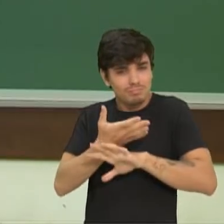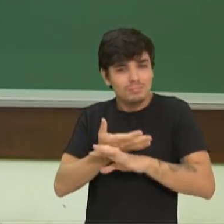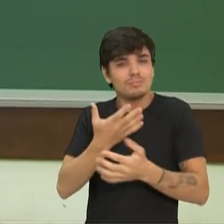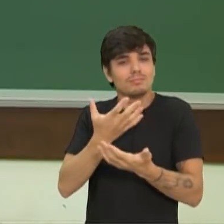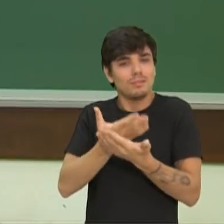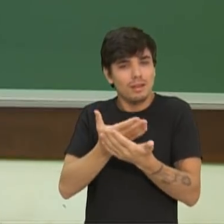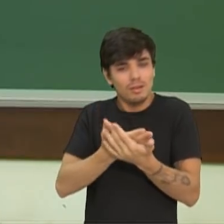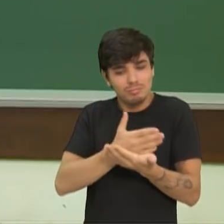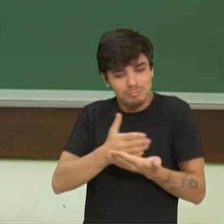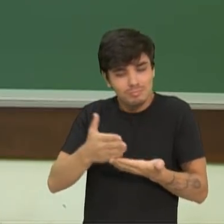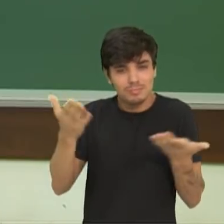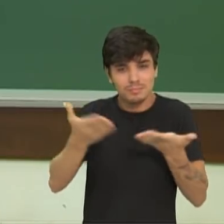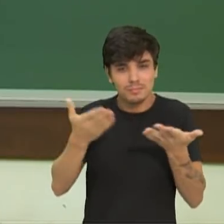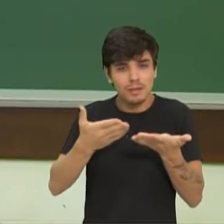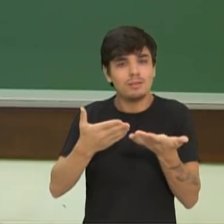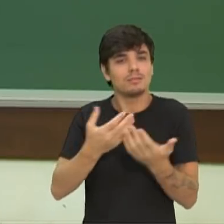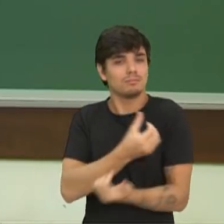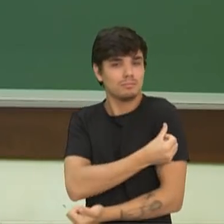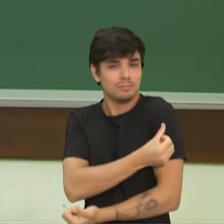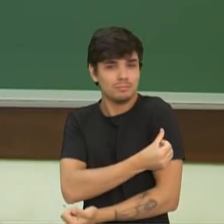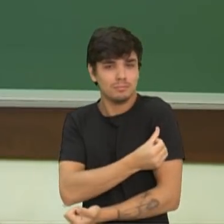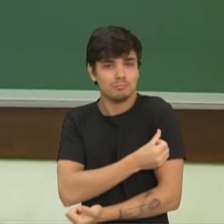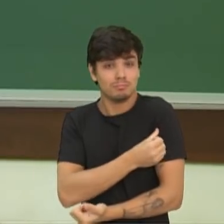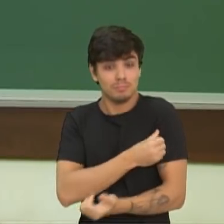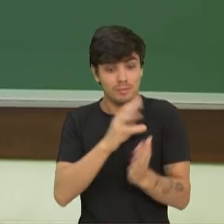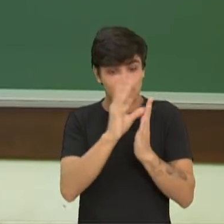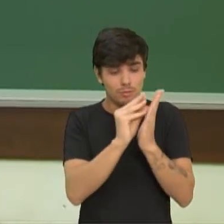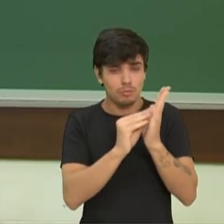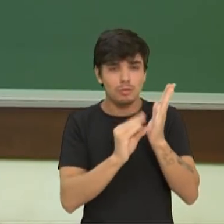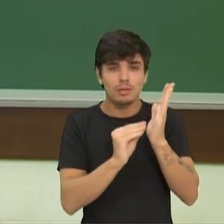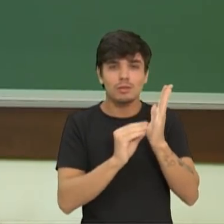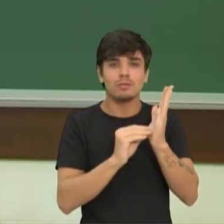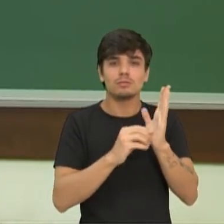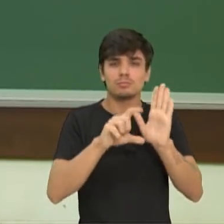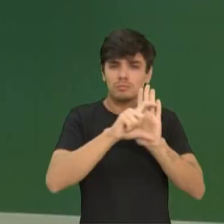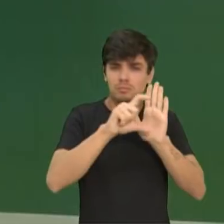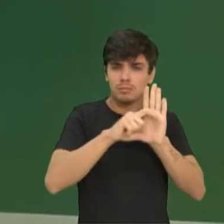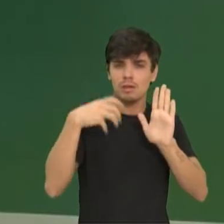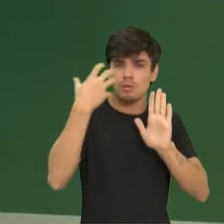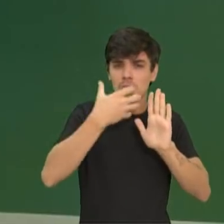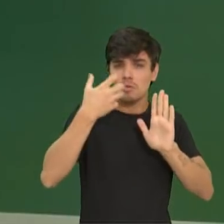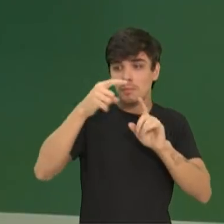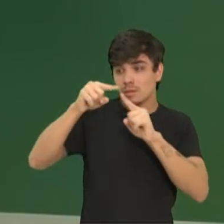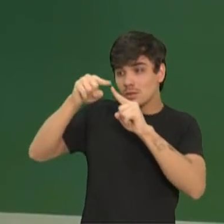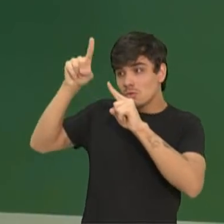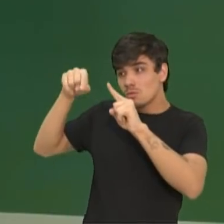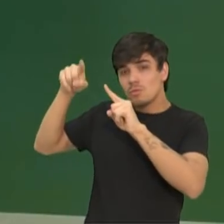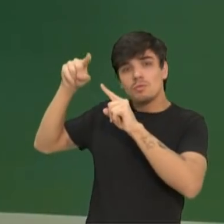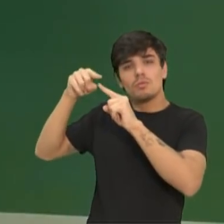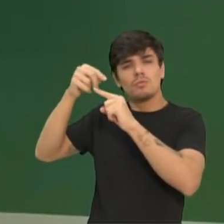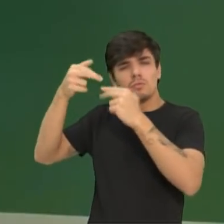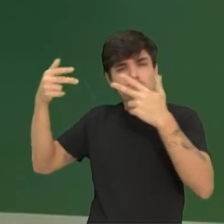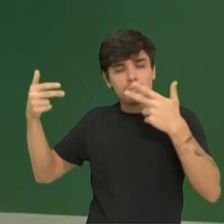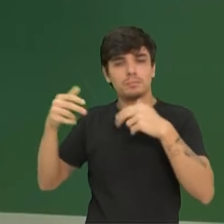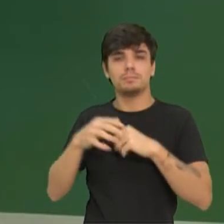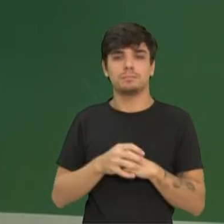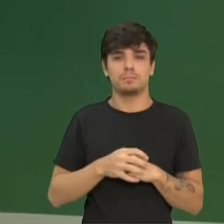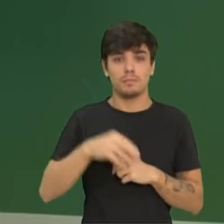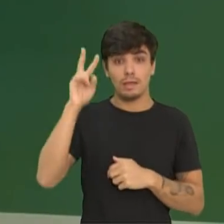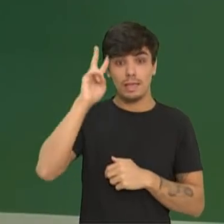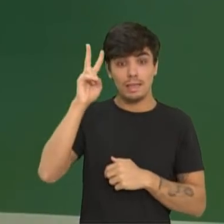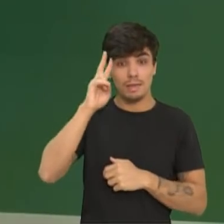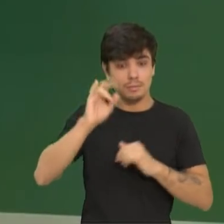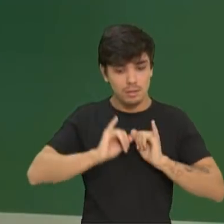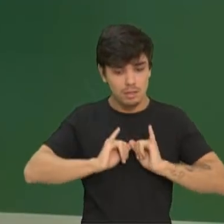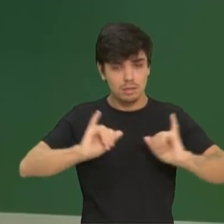ano, conteúdo fragmento de romance e acentuação. Mas lembre-se desses dois